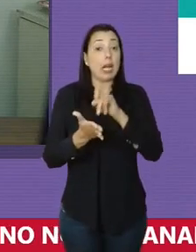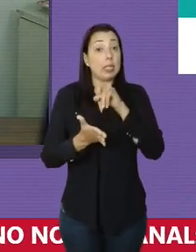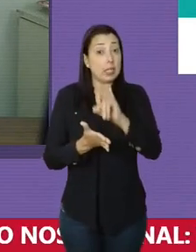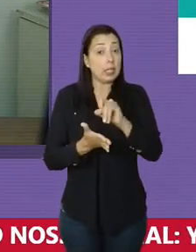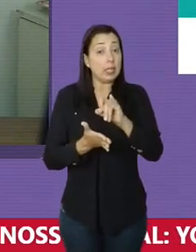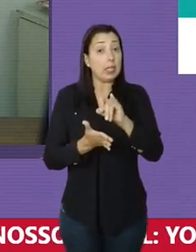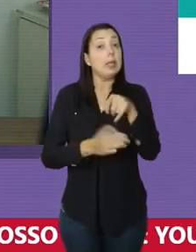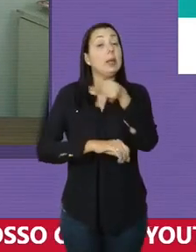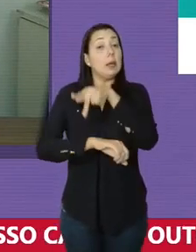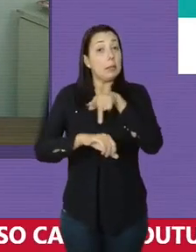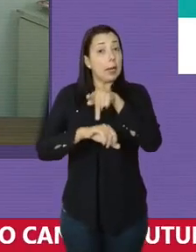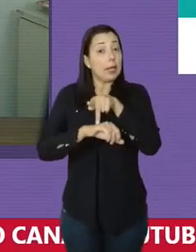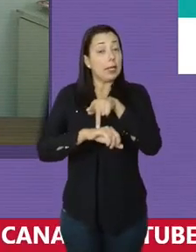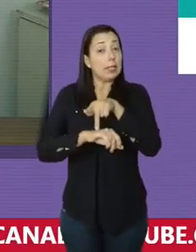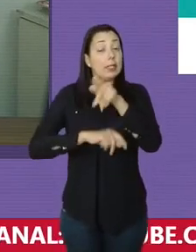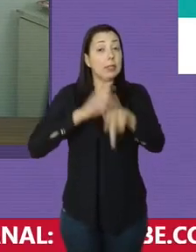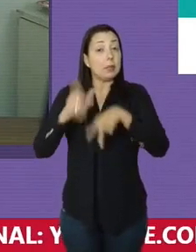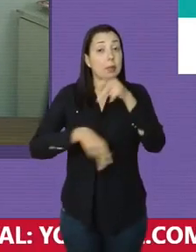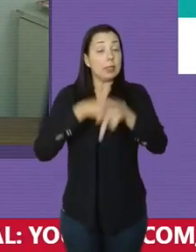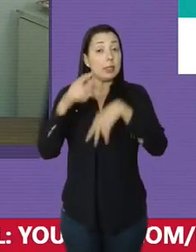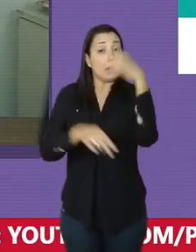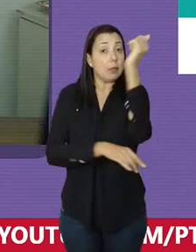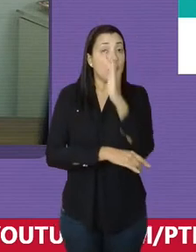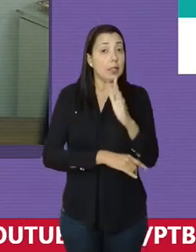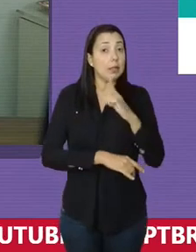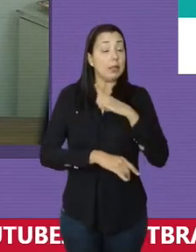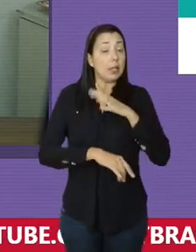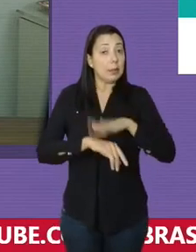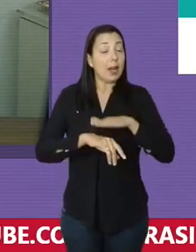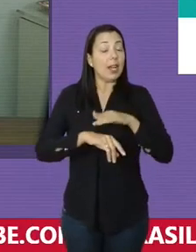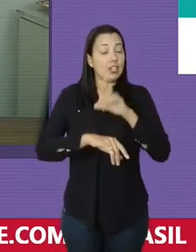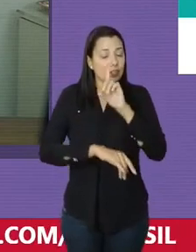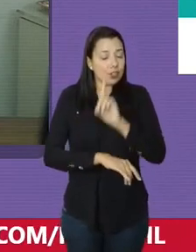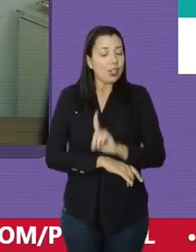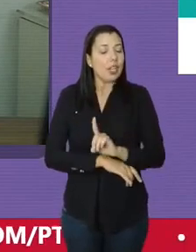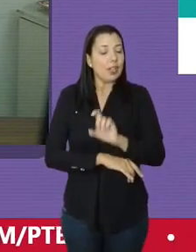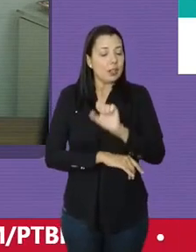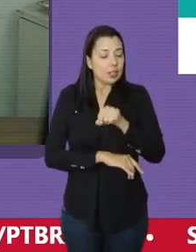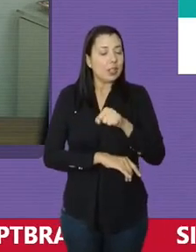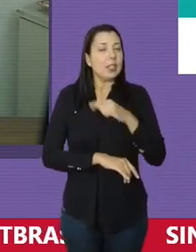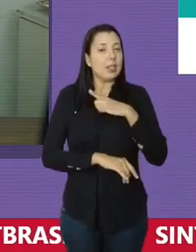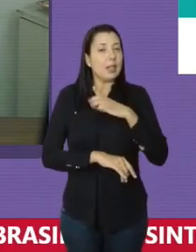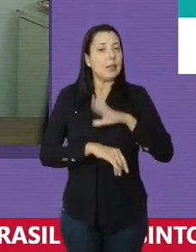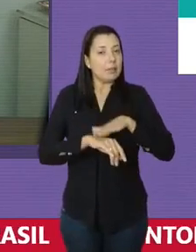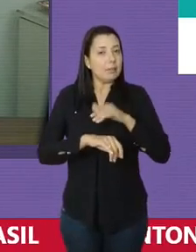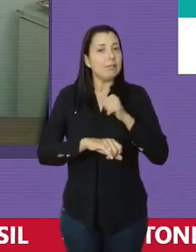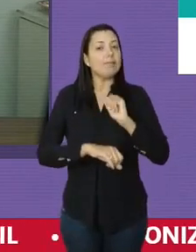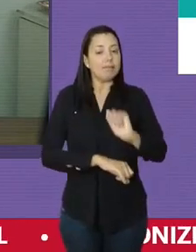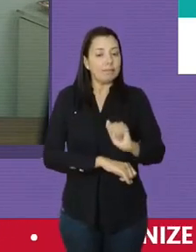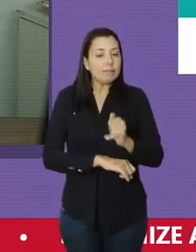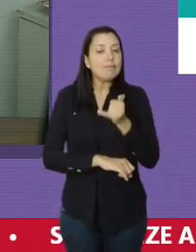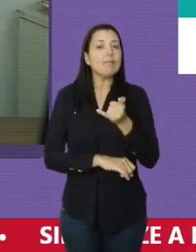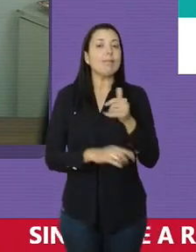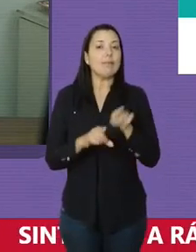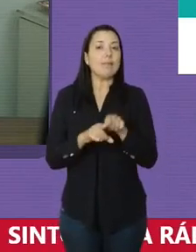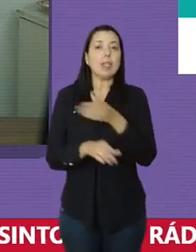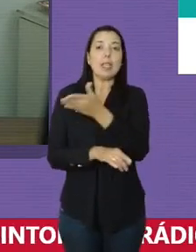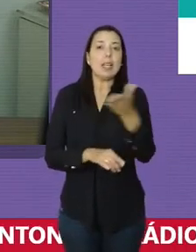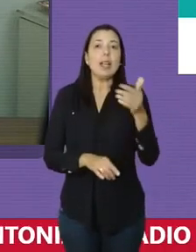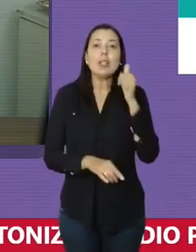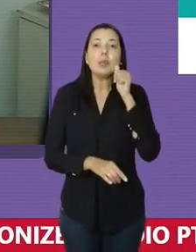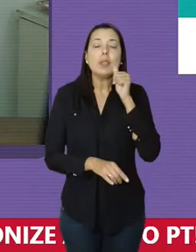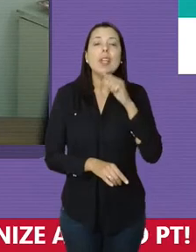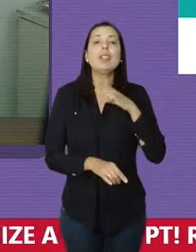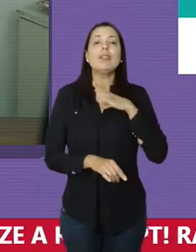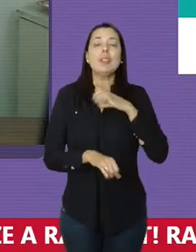fosse um país em que os brasileiros tivessem mais direitos, tivessem mais oportunidades e que as mulheres